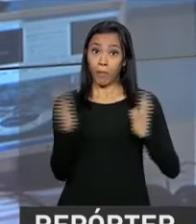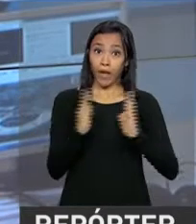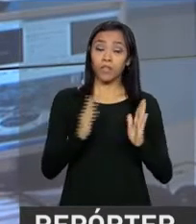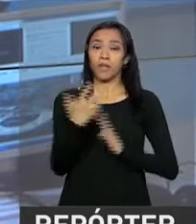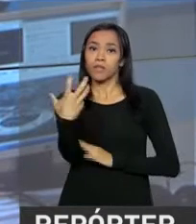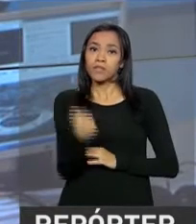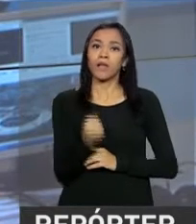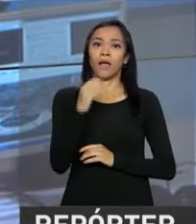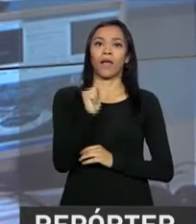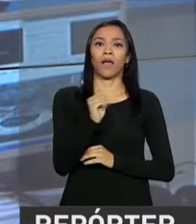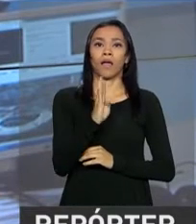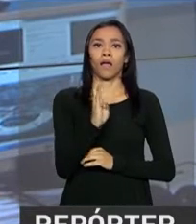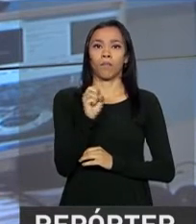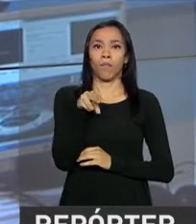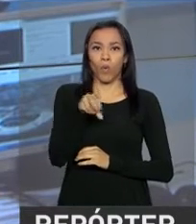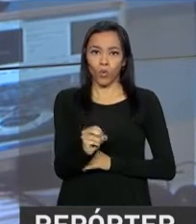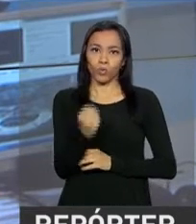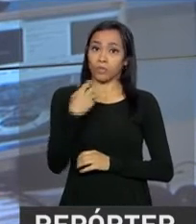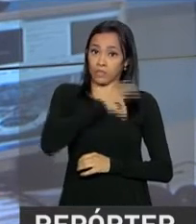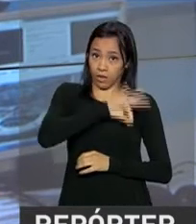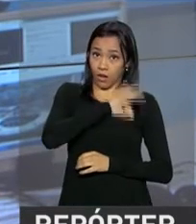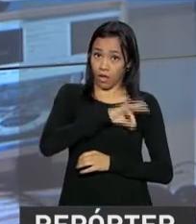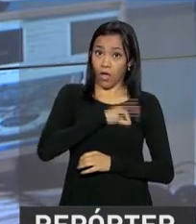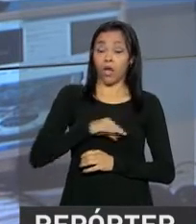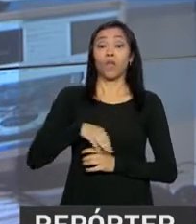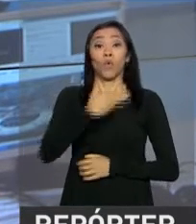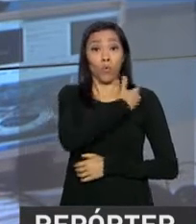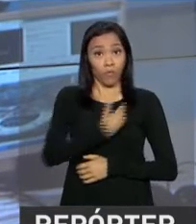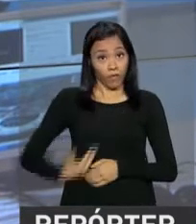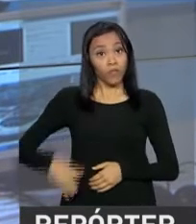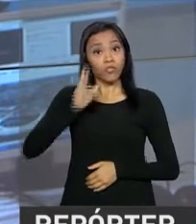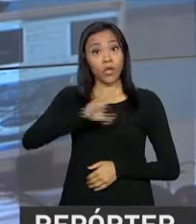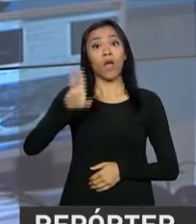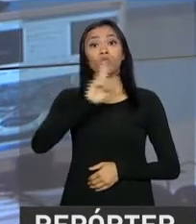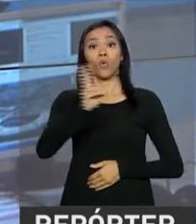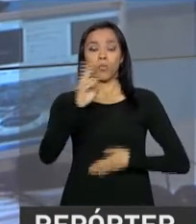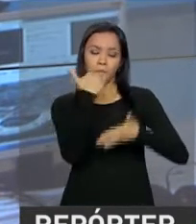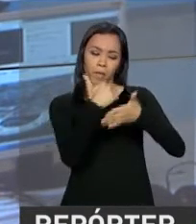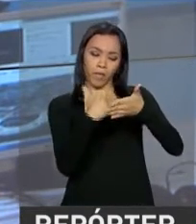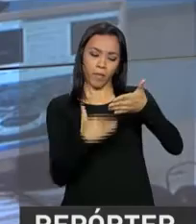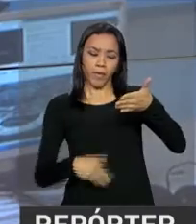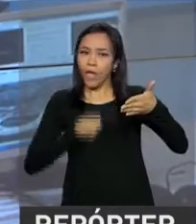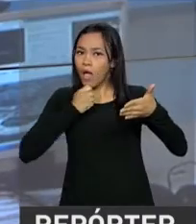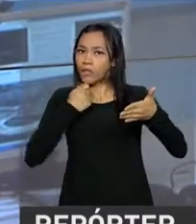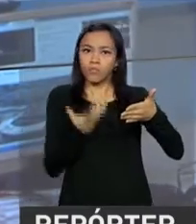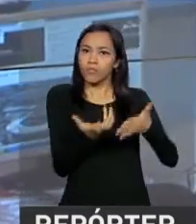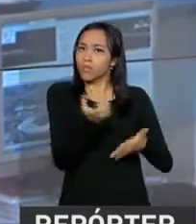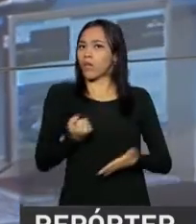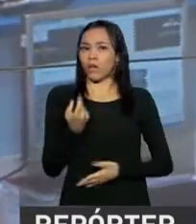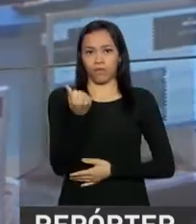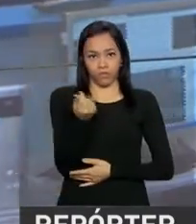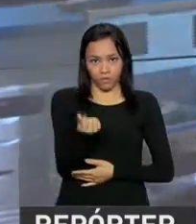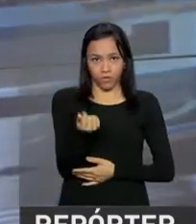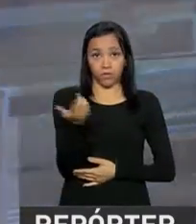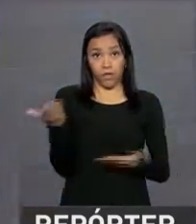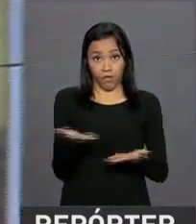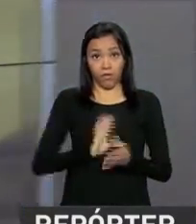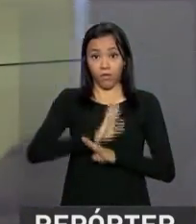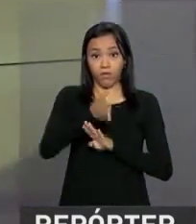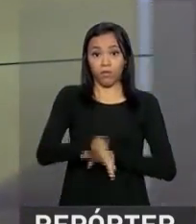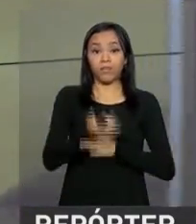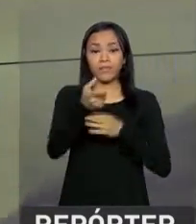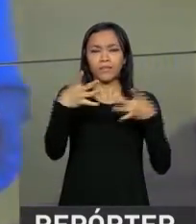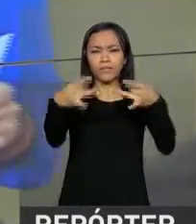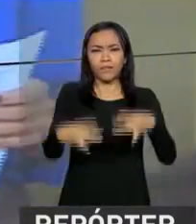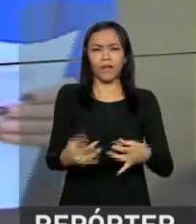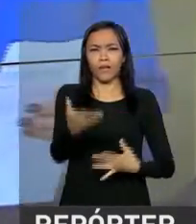sacar o abono salarial. O governo divulgou a lista dos trabalhadores que ainda não retiraram o dinheiro. Vamos falar ao vivo com Paola Deorte, que tem